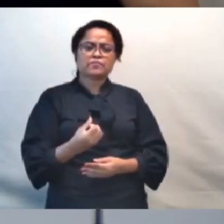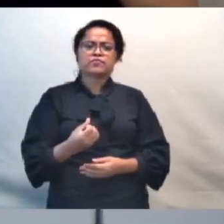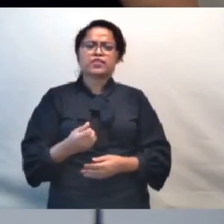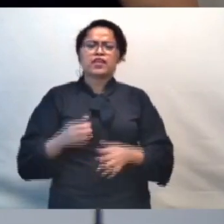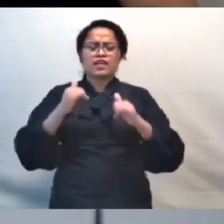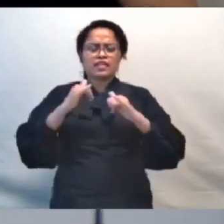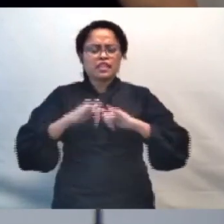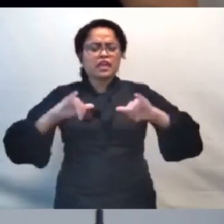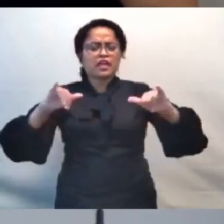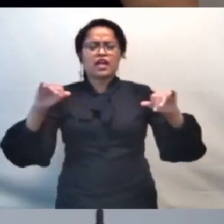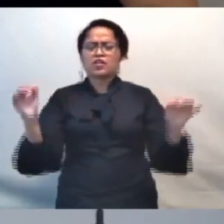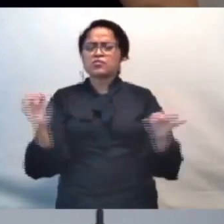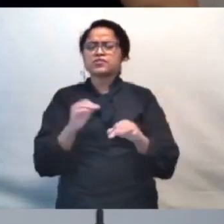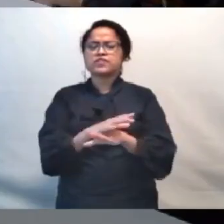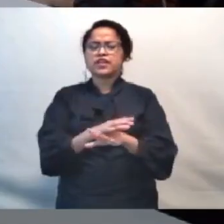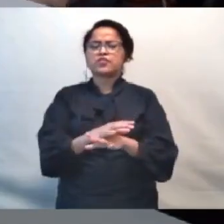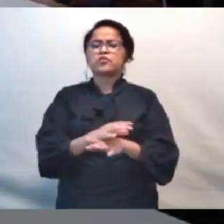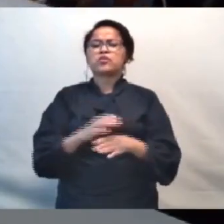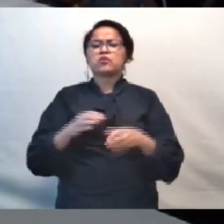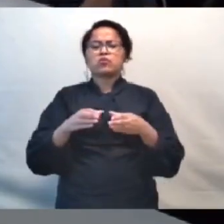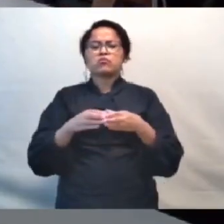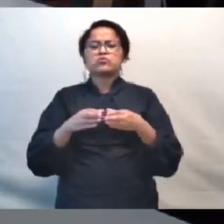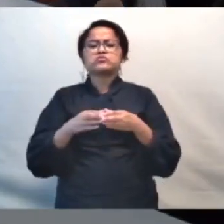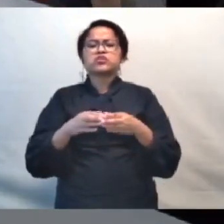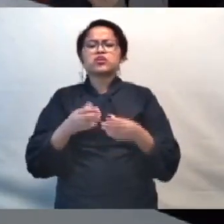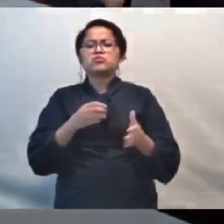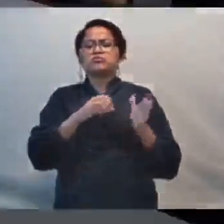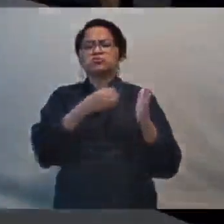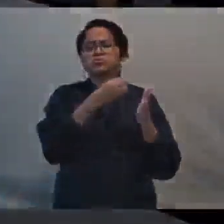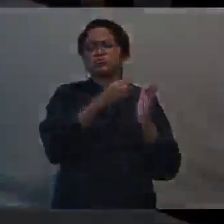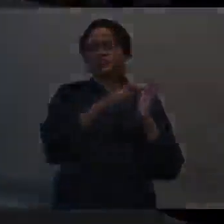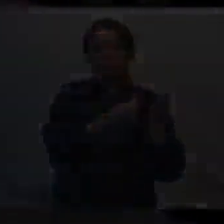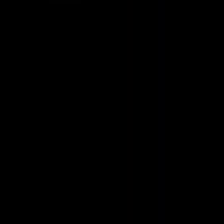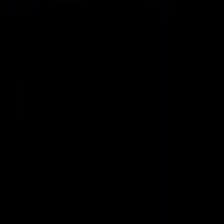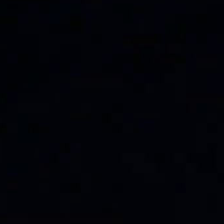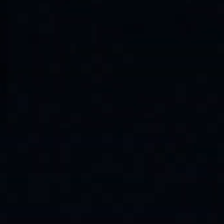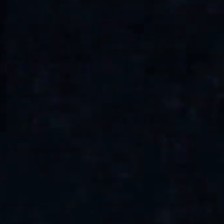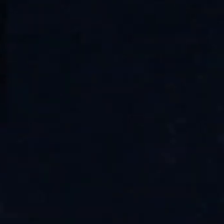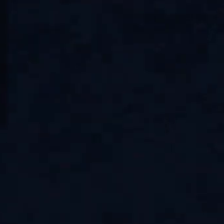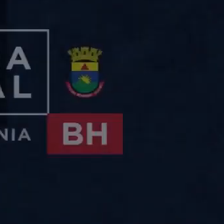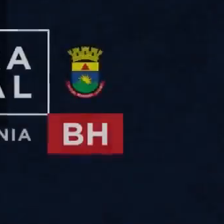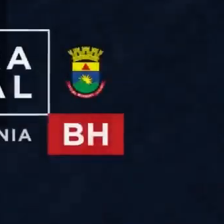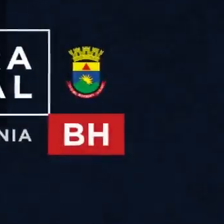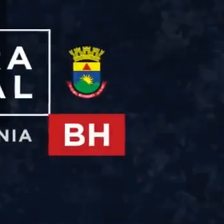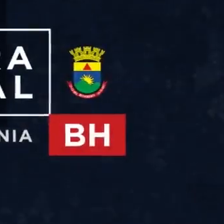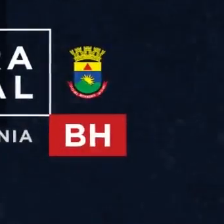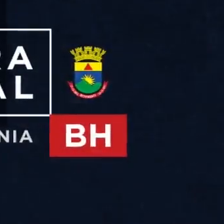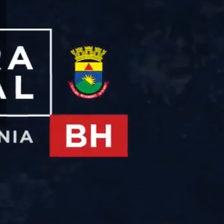comissão de orçamento. Obrigado a todos. Tenham uma boa tarde. Qualquer detalhe que...